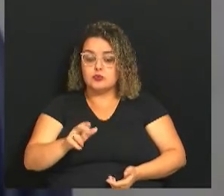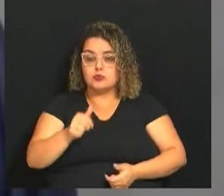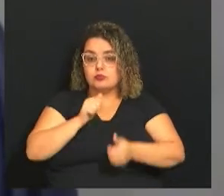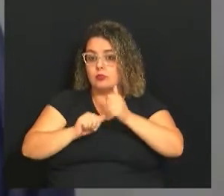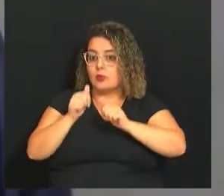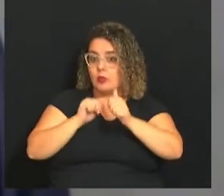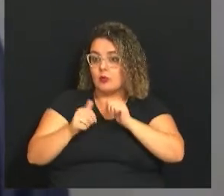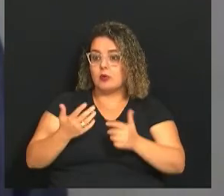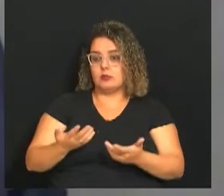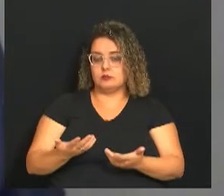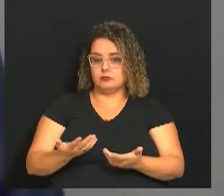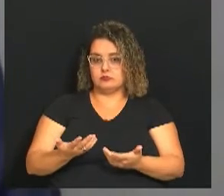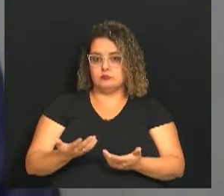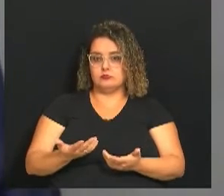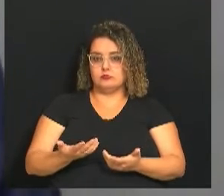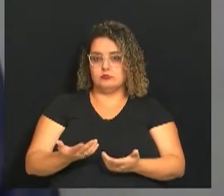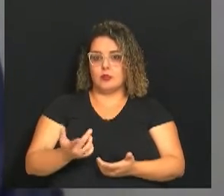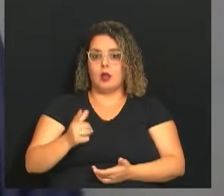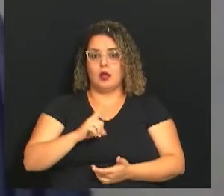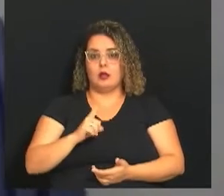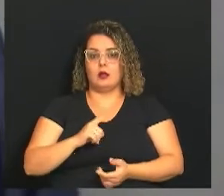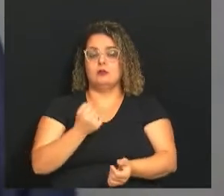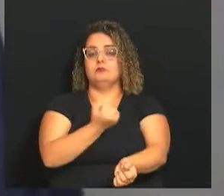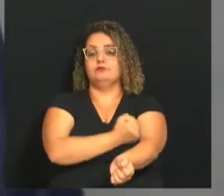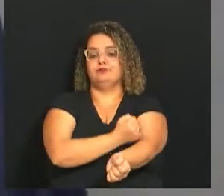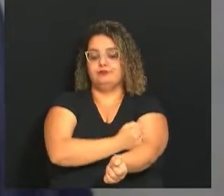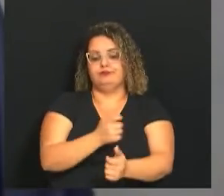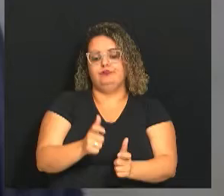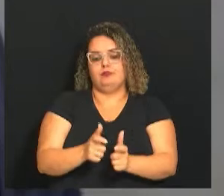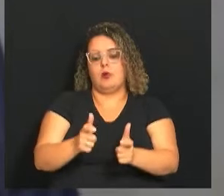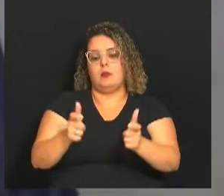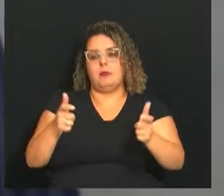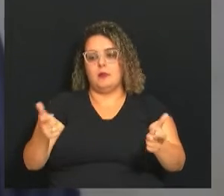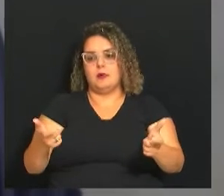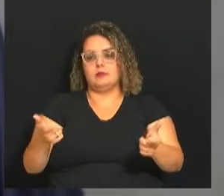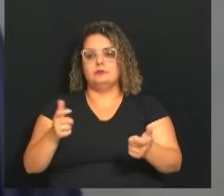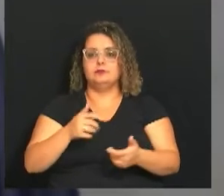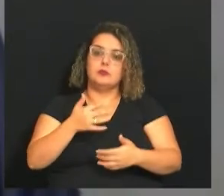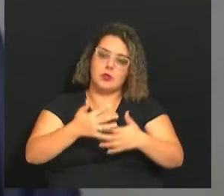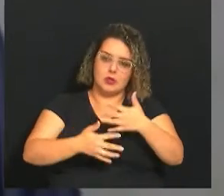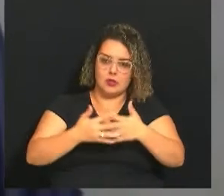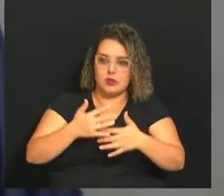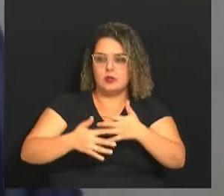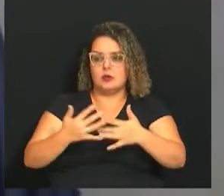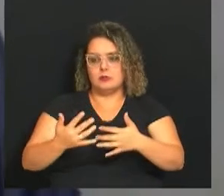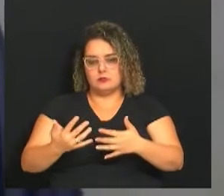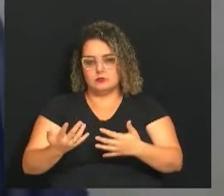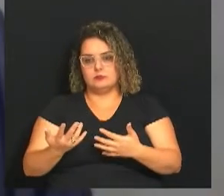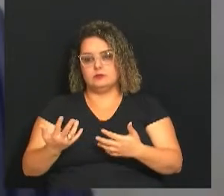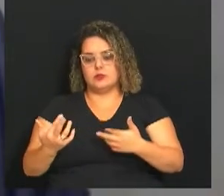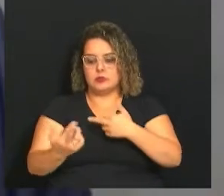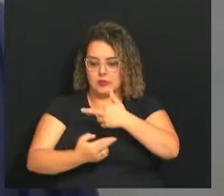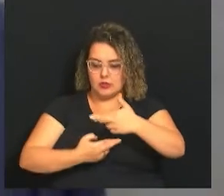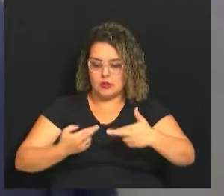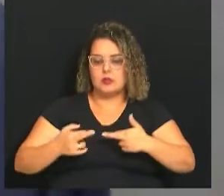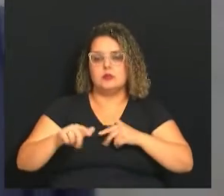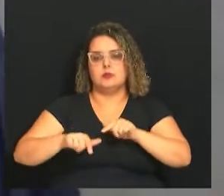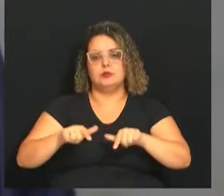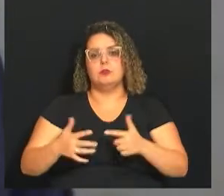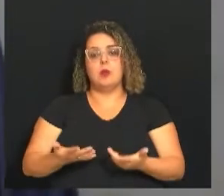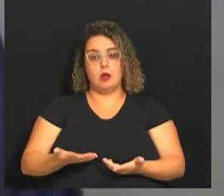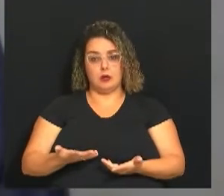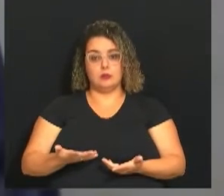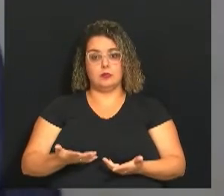trabalho têm essa dependência agravada, e isso acaba atrapalhando muito nas relações de trabalho. O que